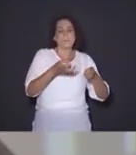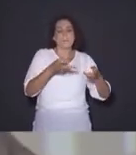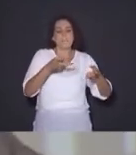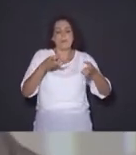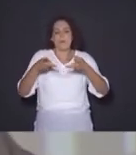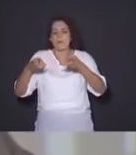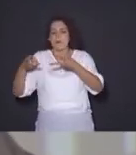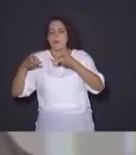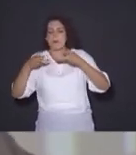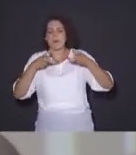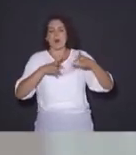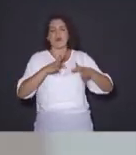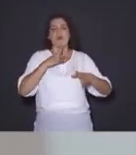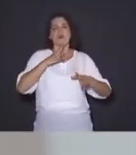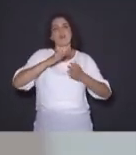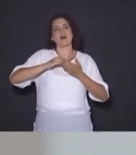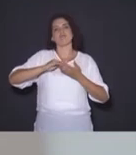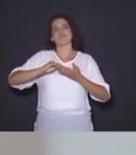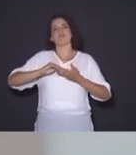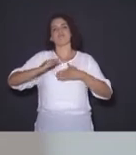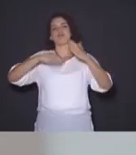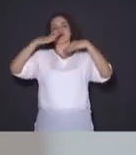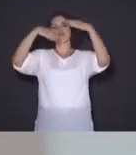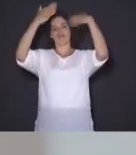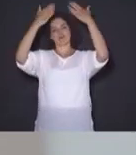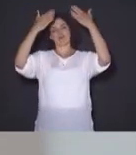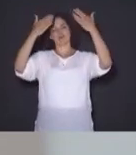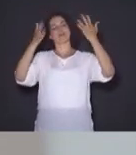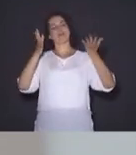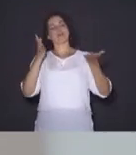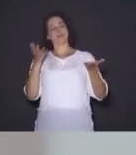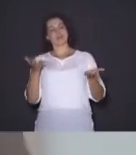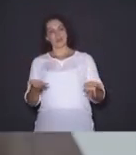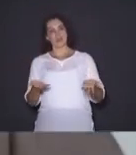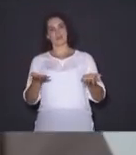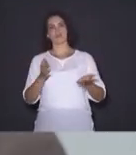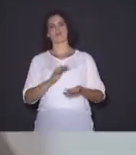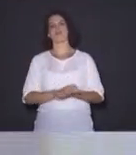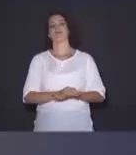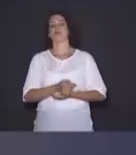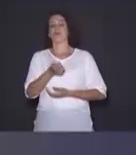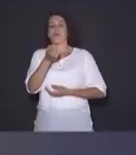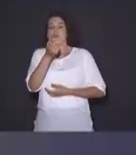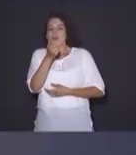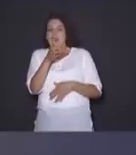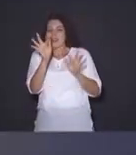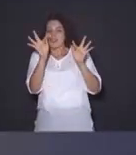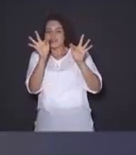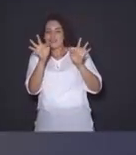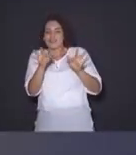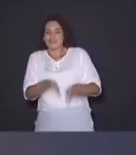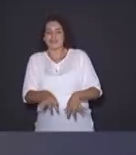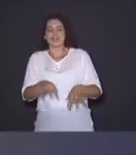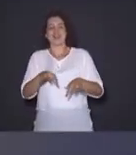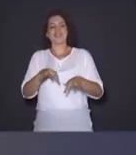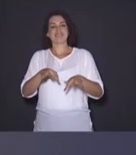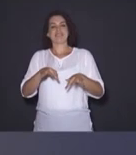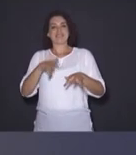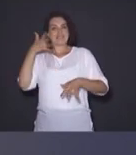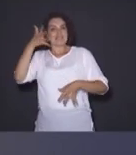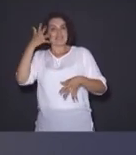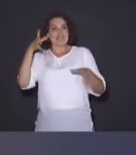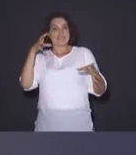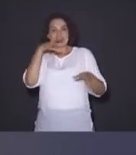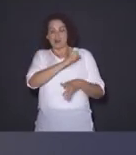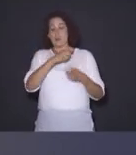pela humanidade obviamente para chegarmos ao final dessa rápida intervenção precisamos de uma